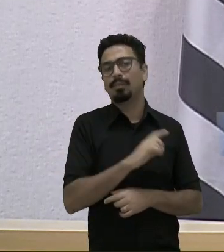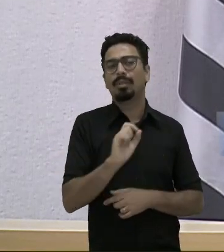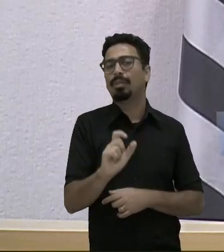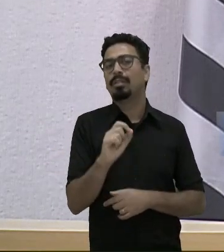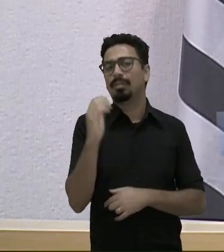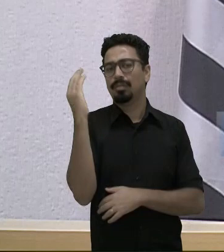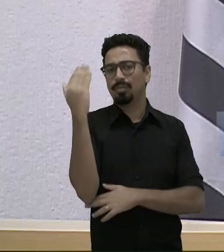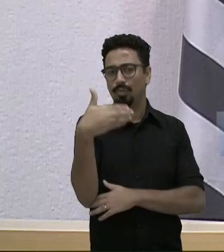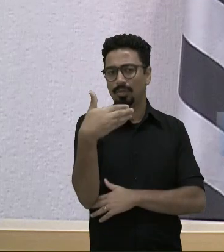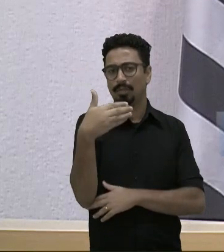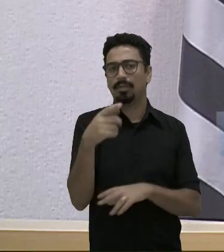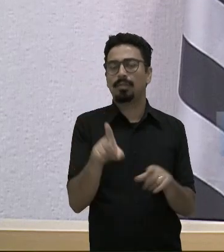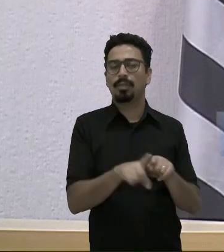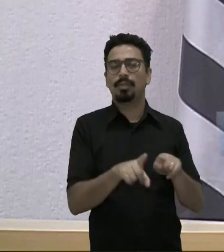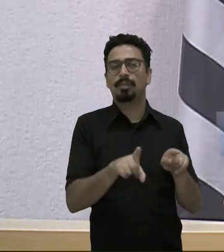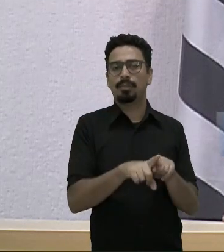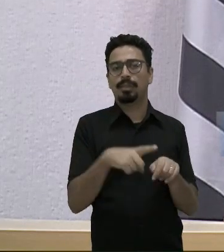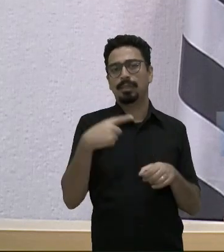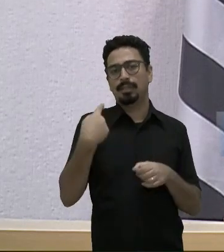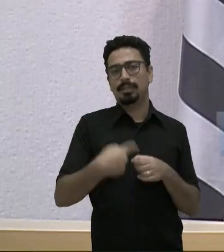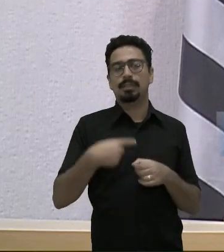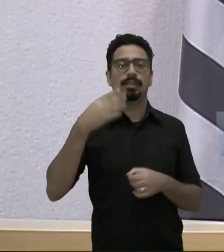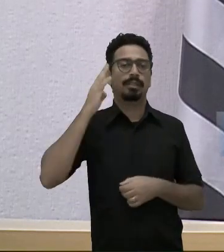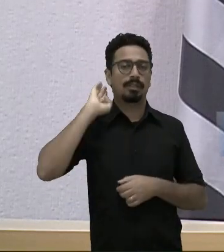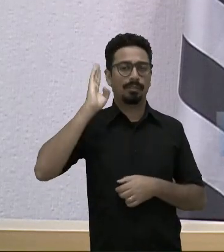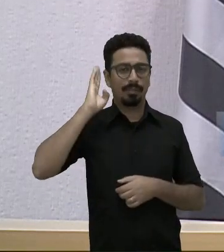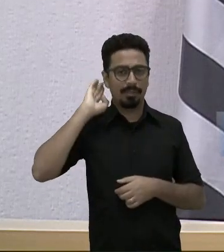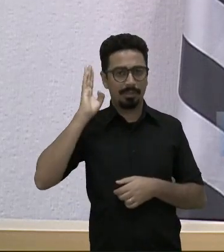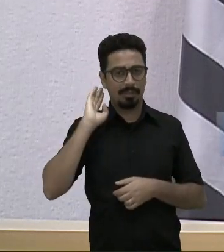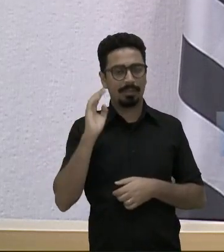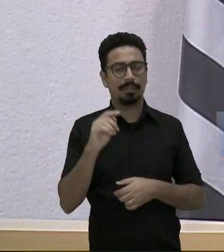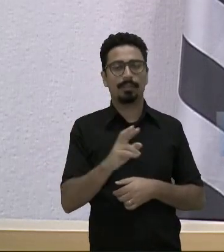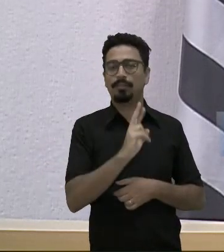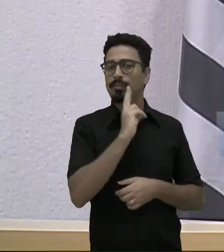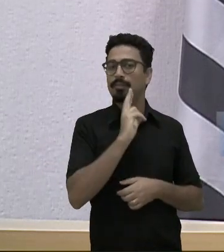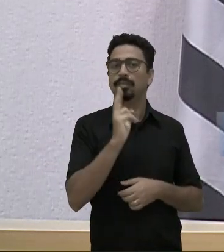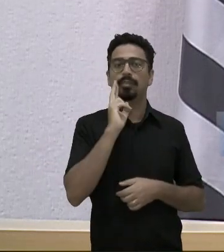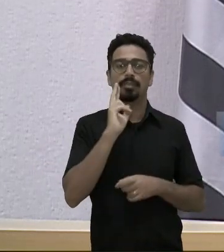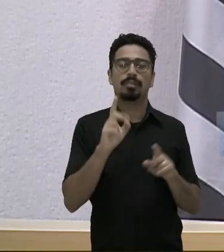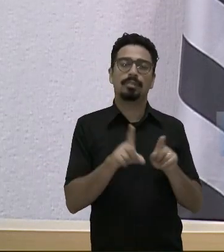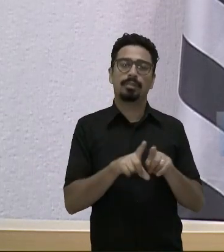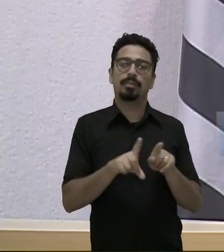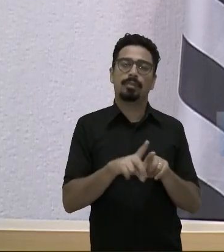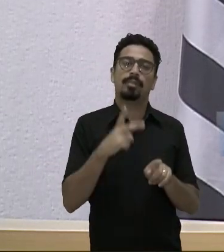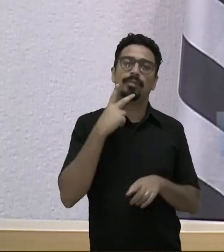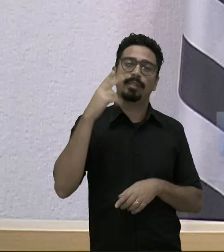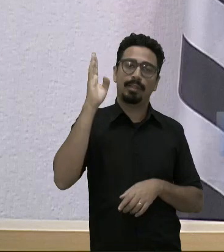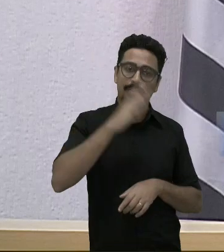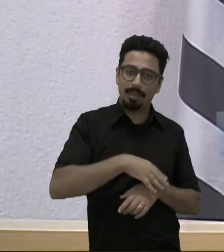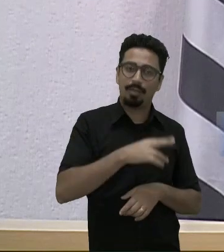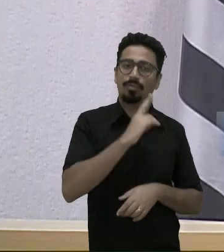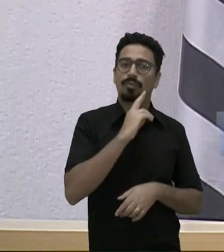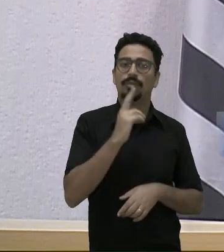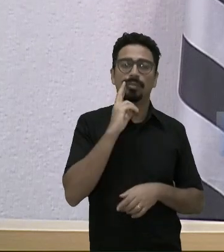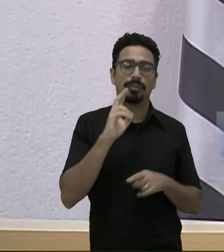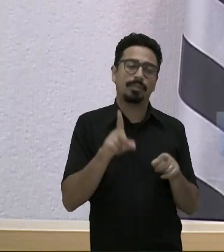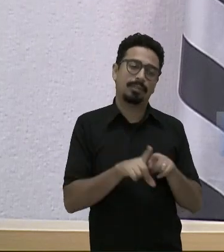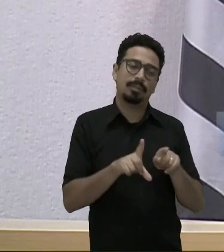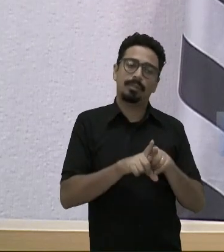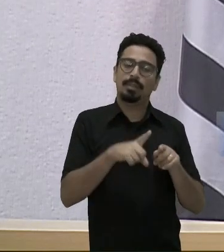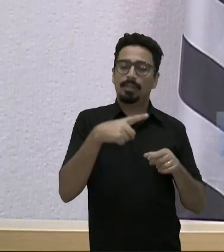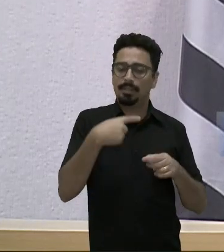Do hotel e da cidade de Taubaté. Num restaurante, vou falar mal do restaurante e da cidade de